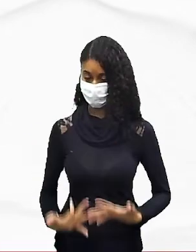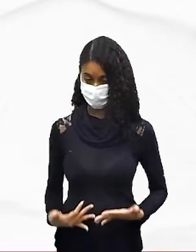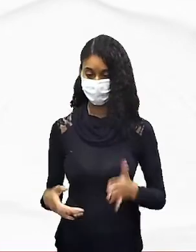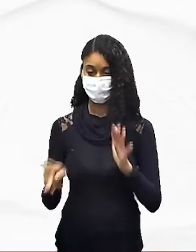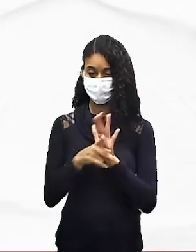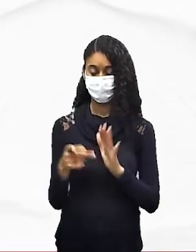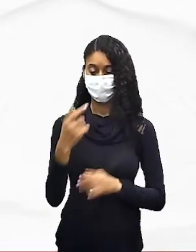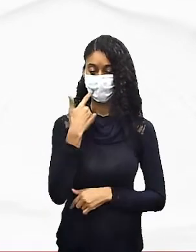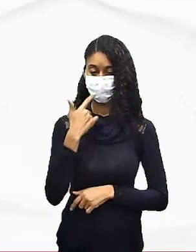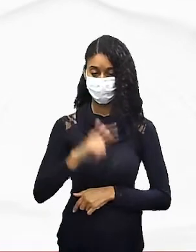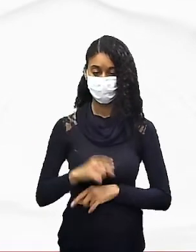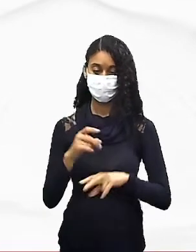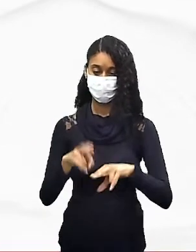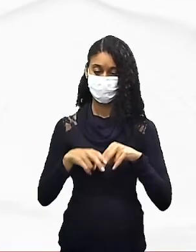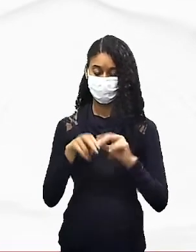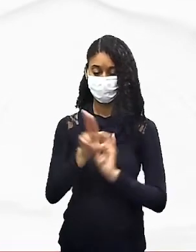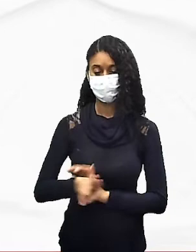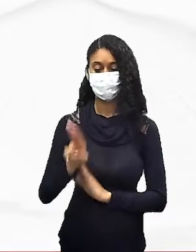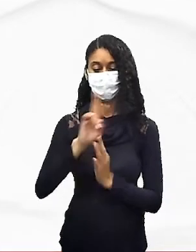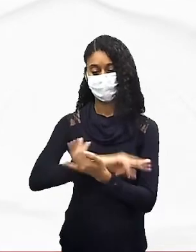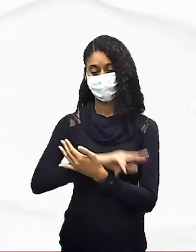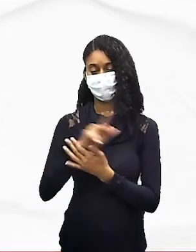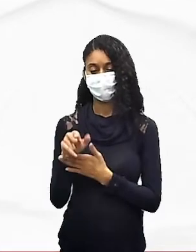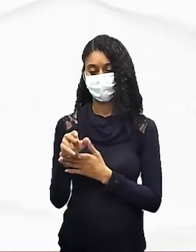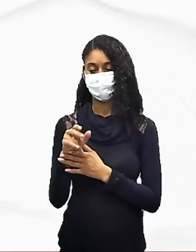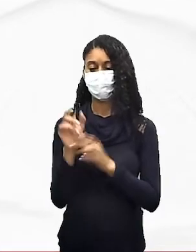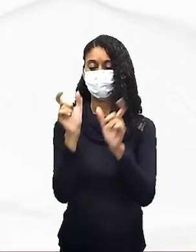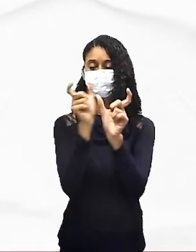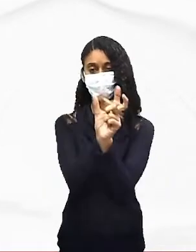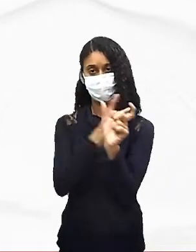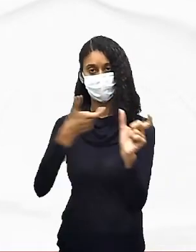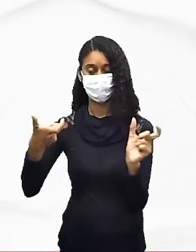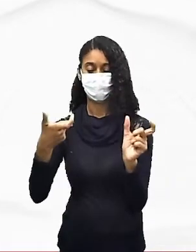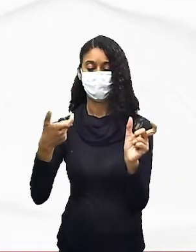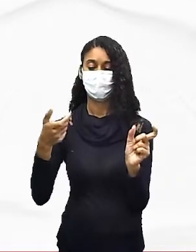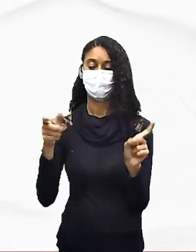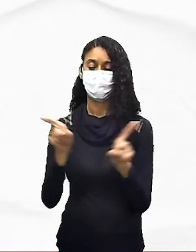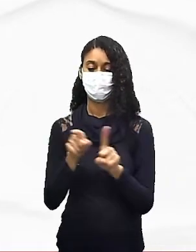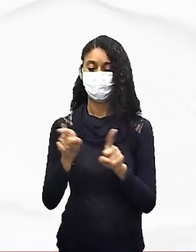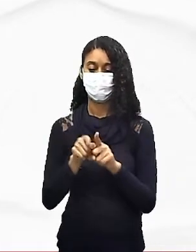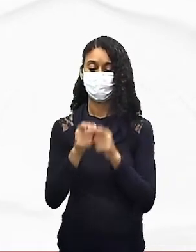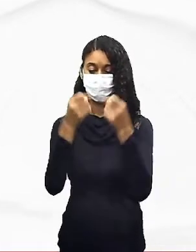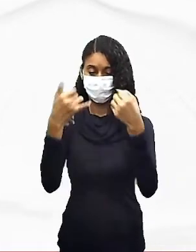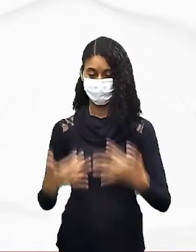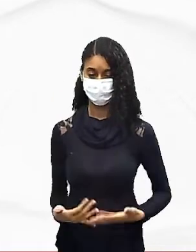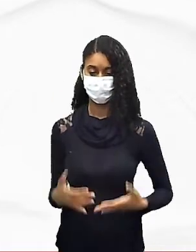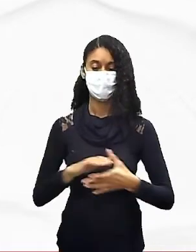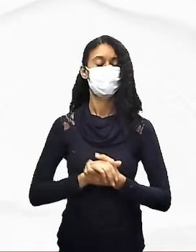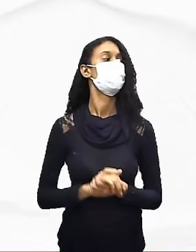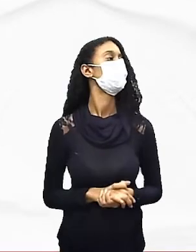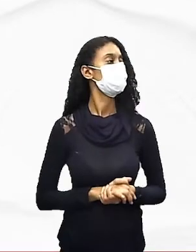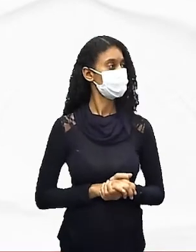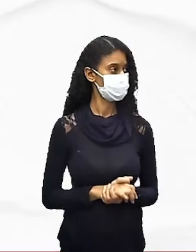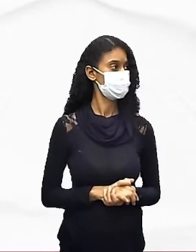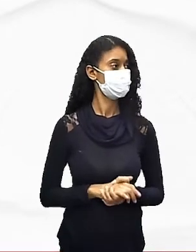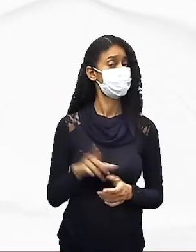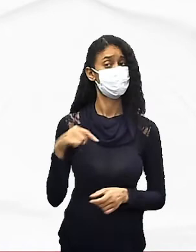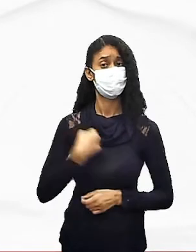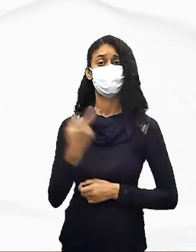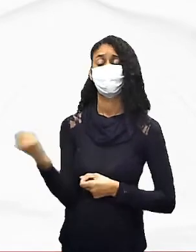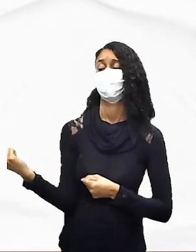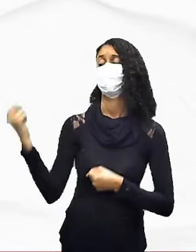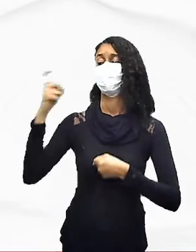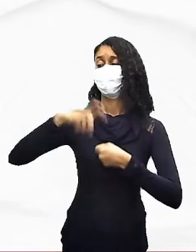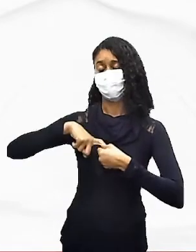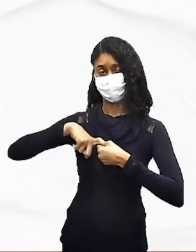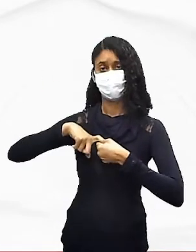língua. Por isso, a utilização de vários sinônimos e definições. Gente, a gente está voltando para o assunto que eu